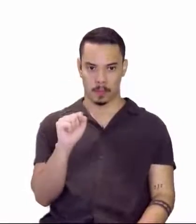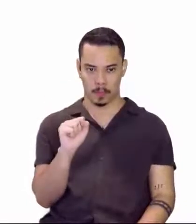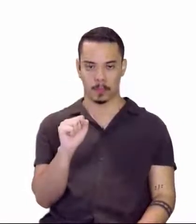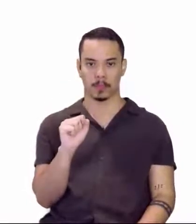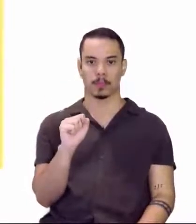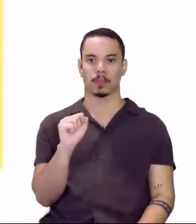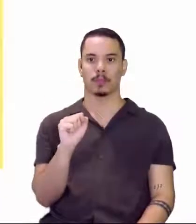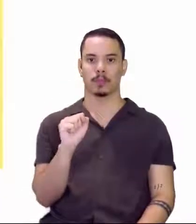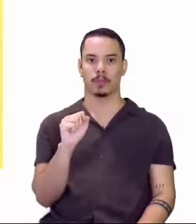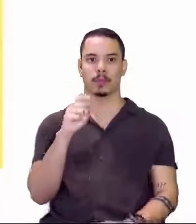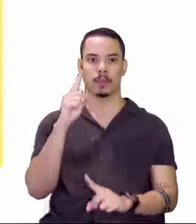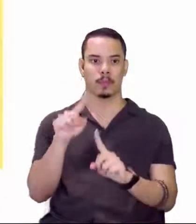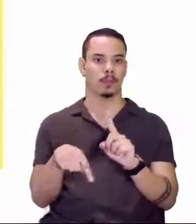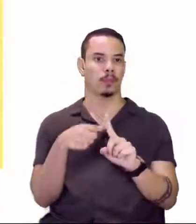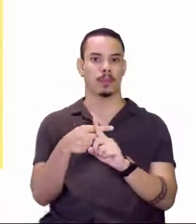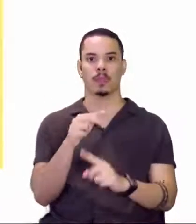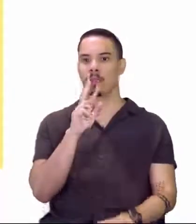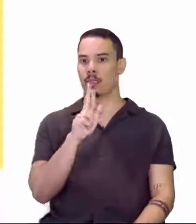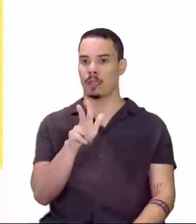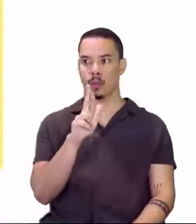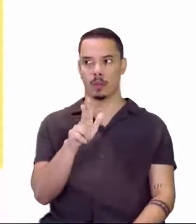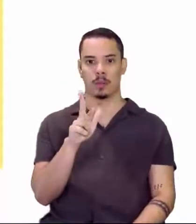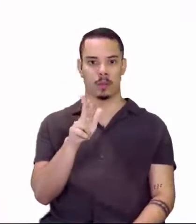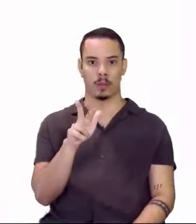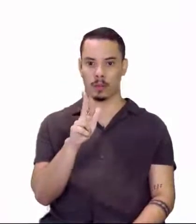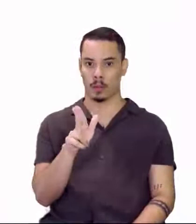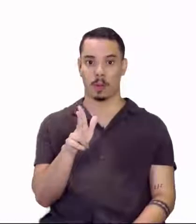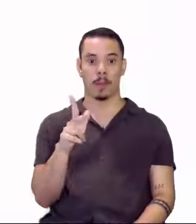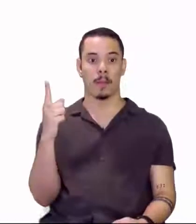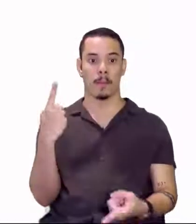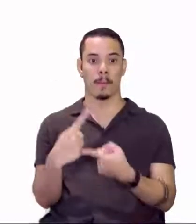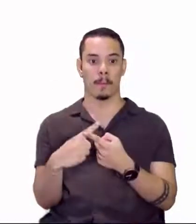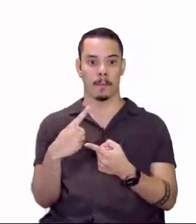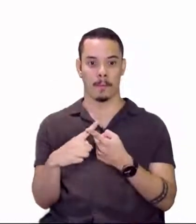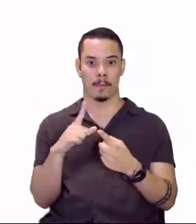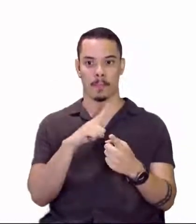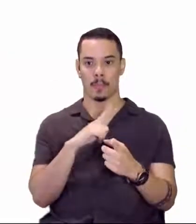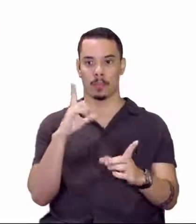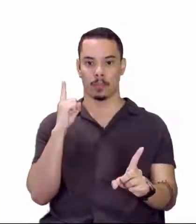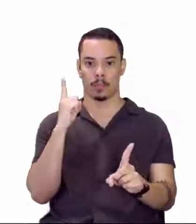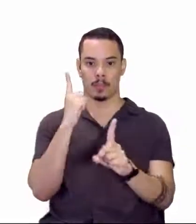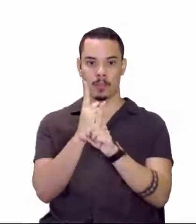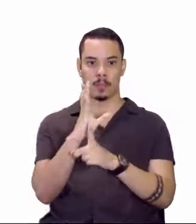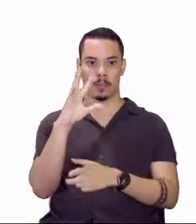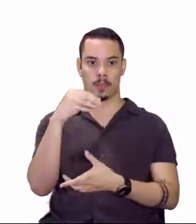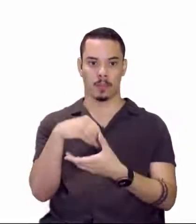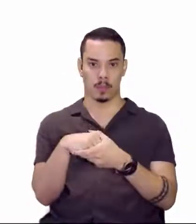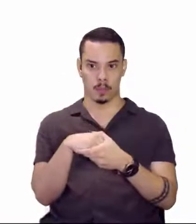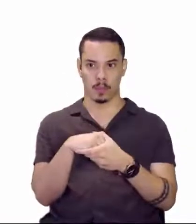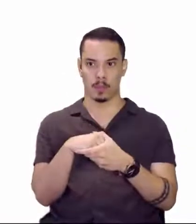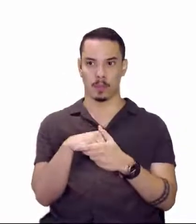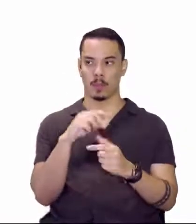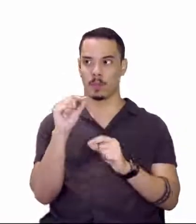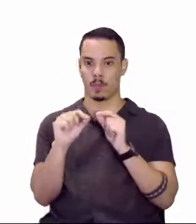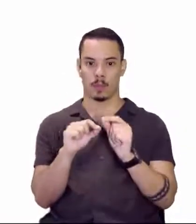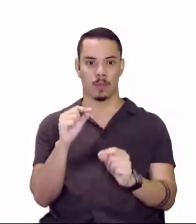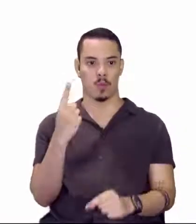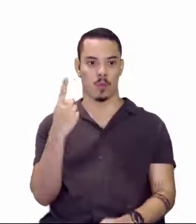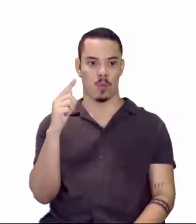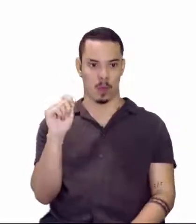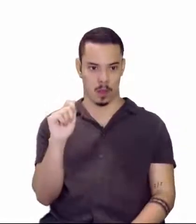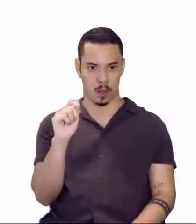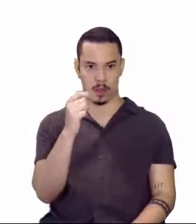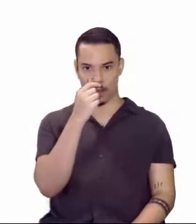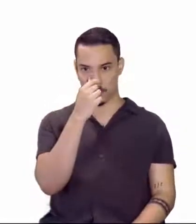alcalinos, mas ele não é um metal, porque ele se encontra na família 1A, ou